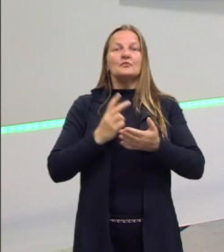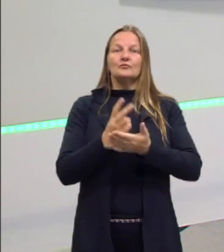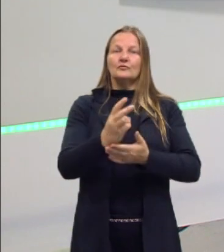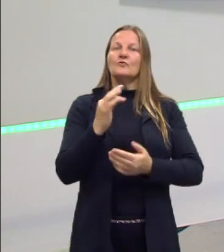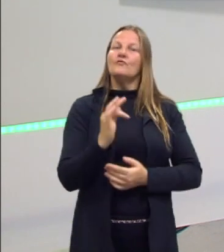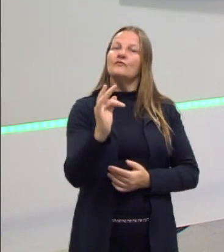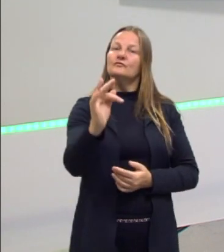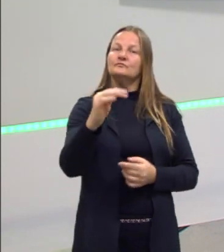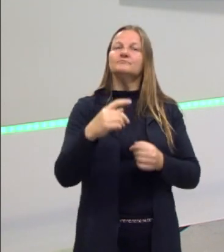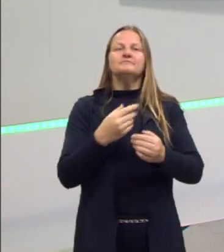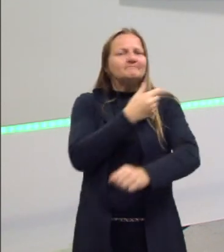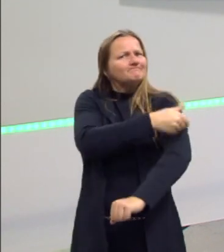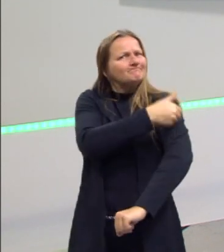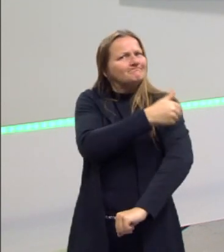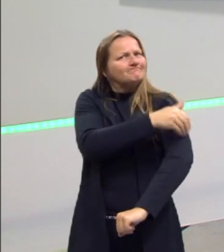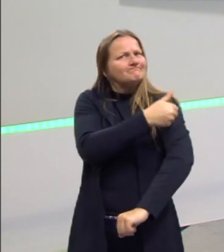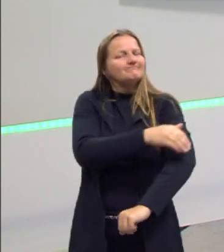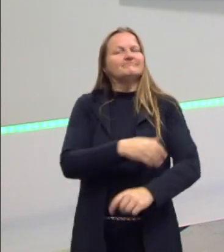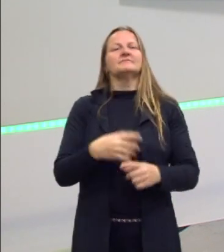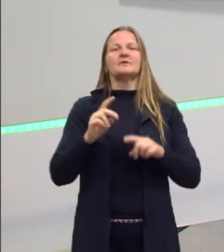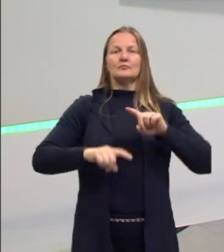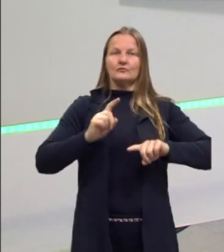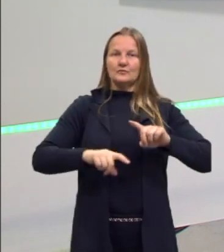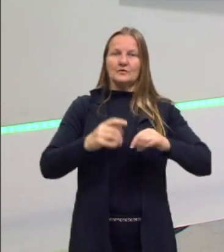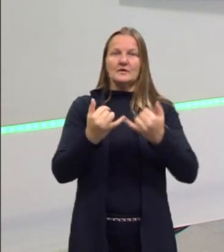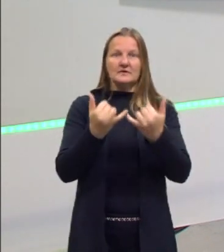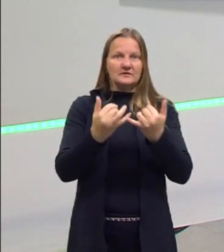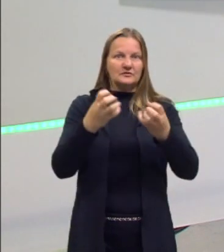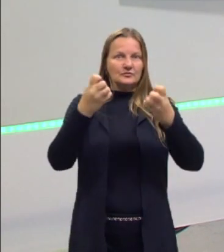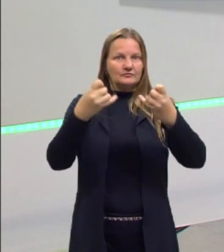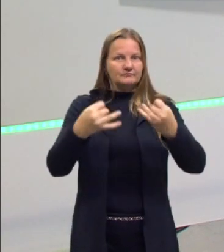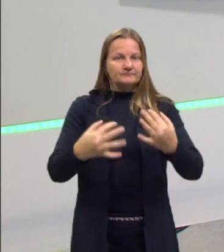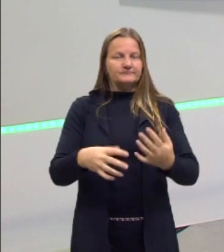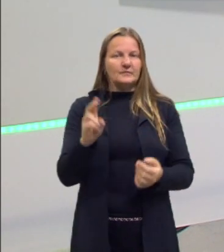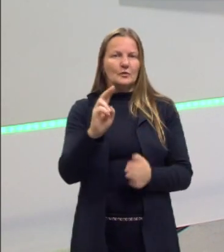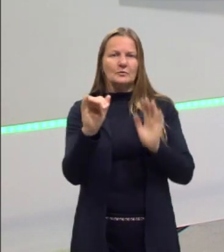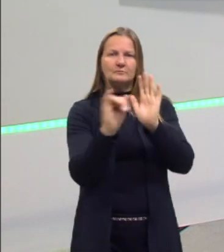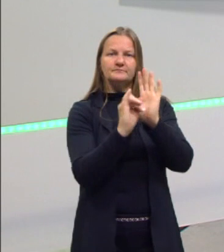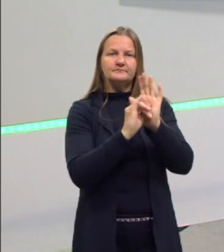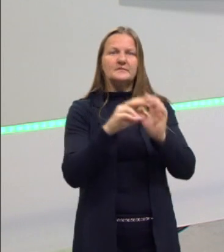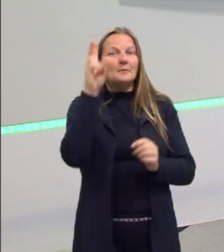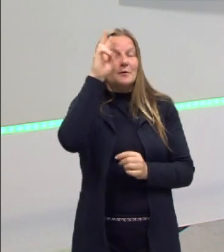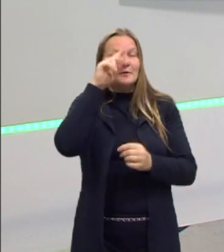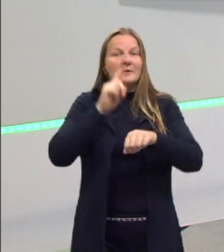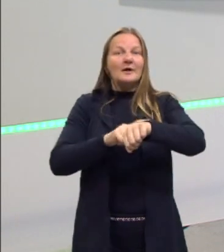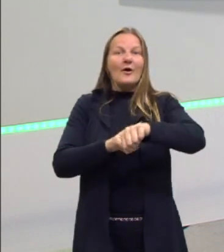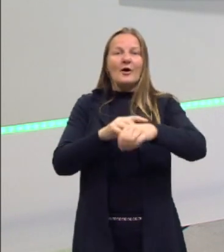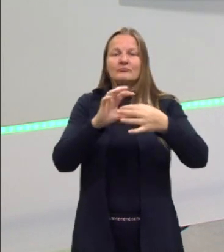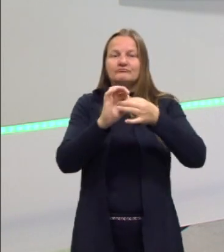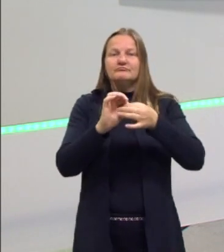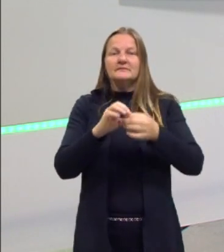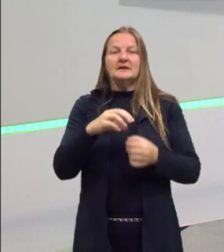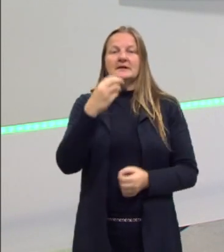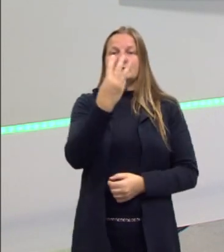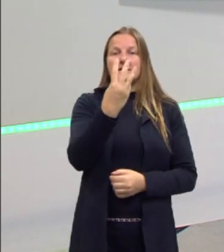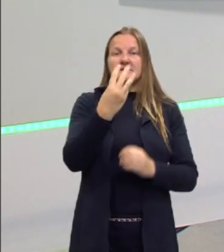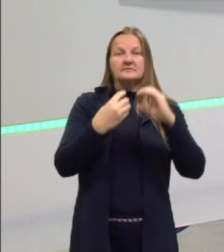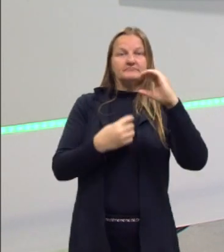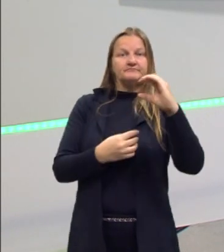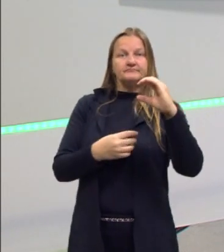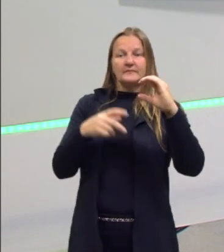e se exercitando que é fundamental exercícios nomenclaturas vocês vão acabar lembrando né que quando eu tenho três